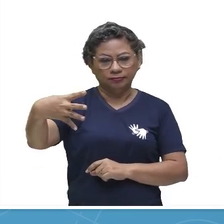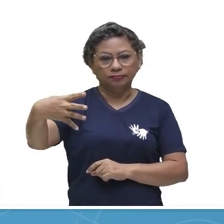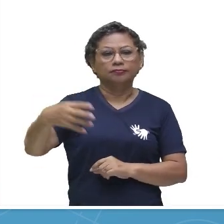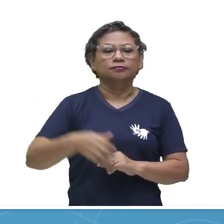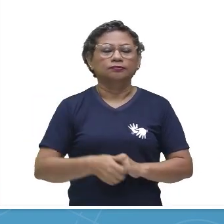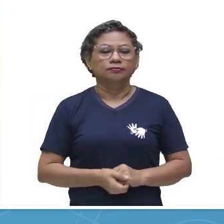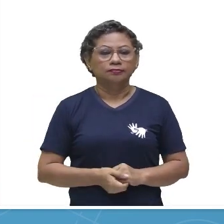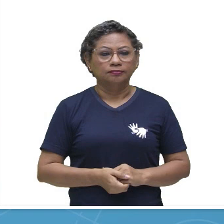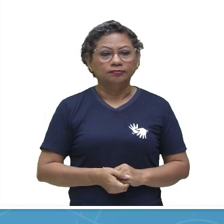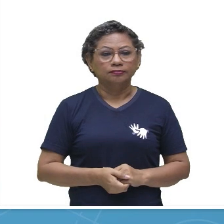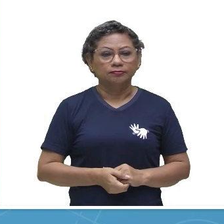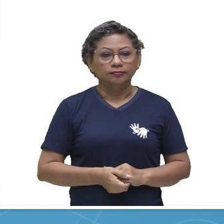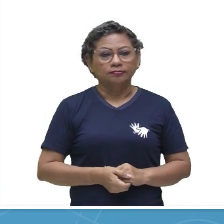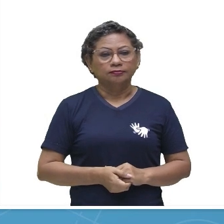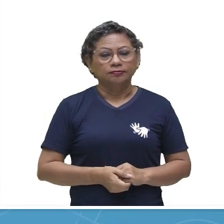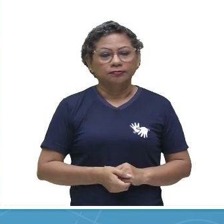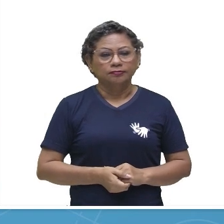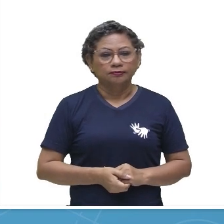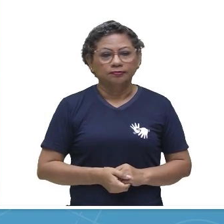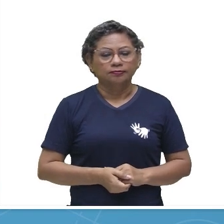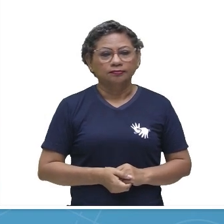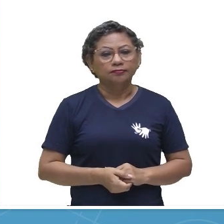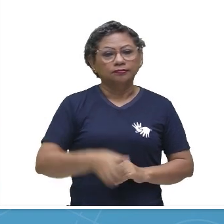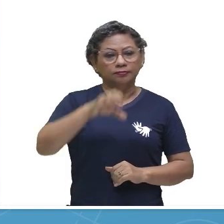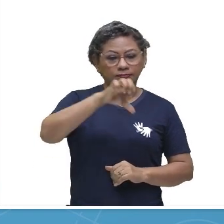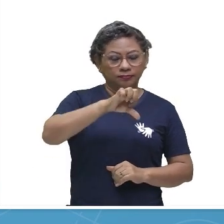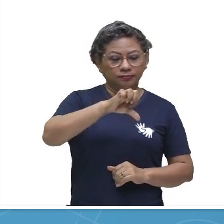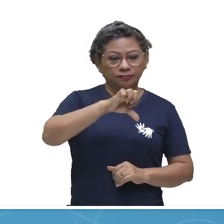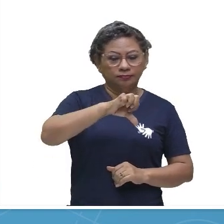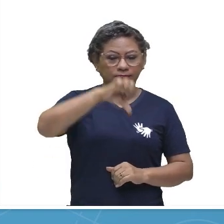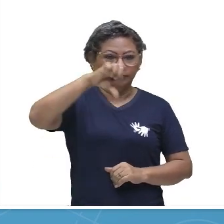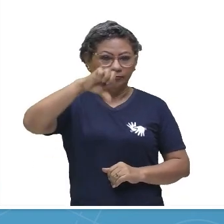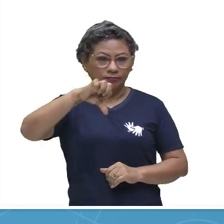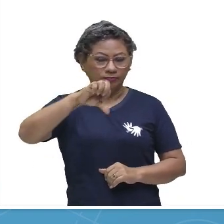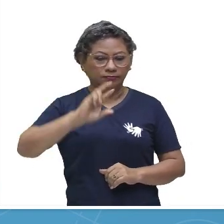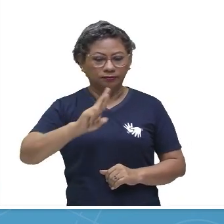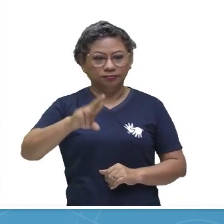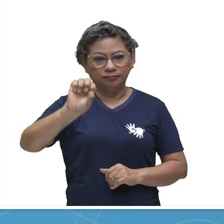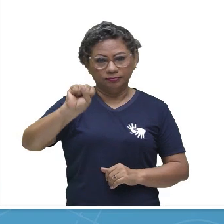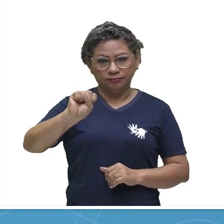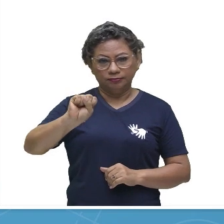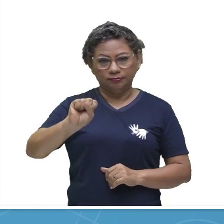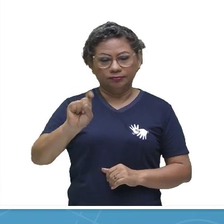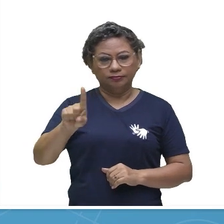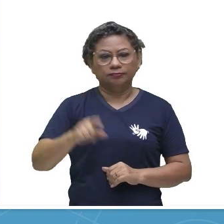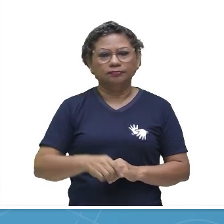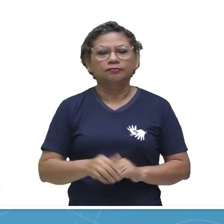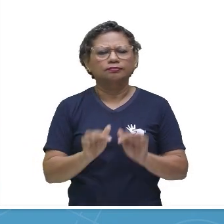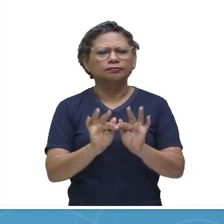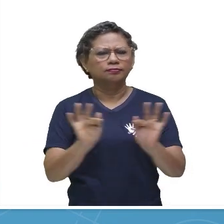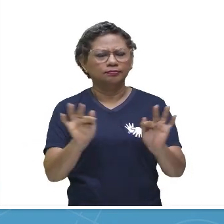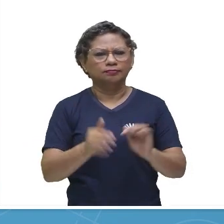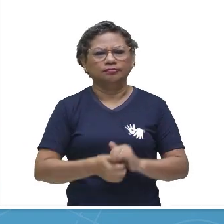e denominador. 2 ao quadrado, 4. 9 ao quadrado, 81. 5 sobre 2,